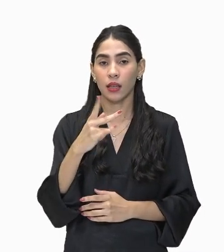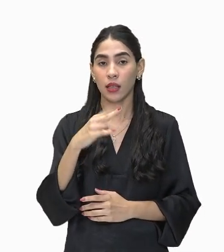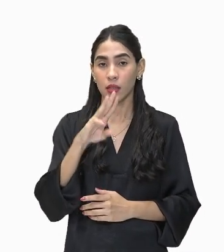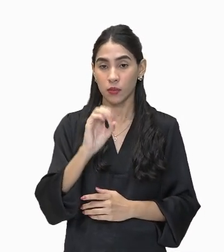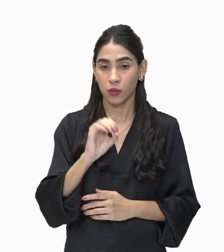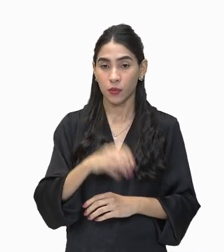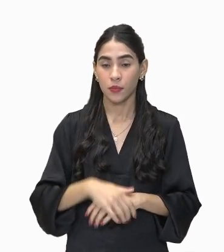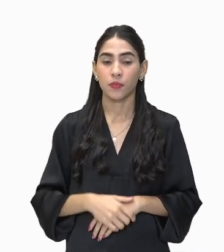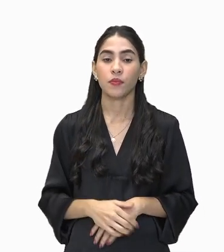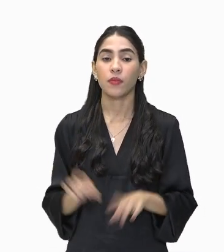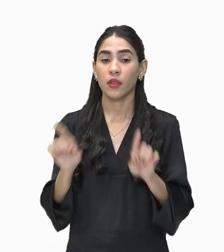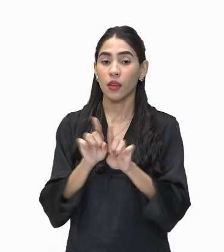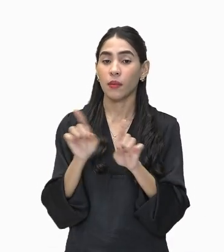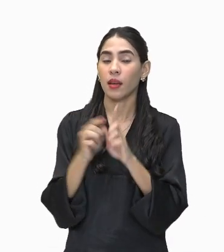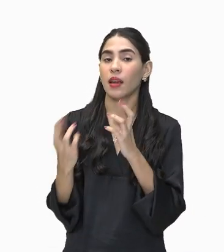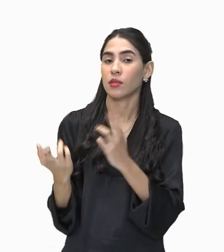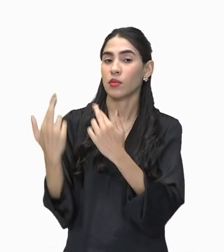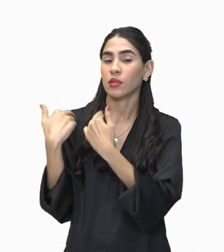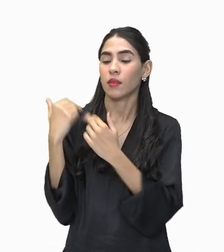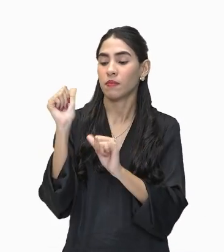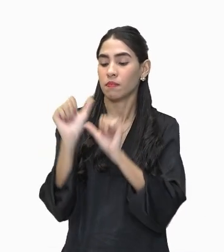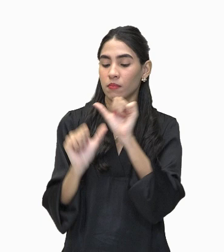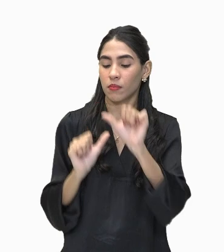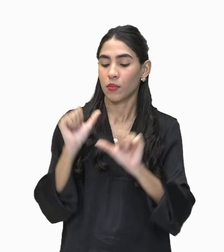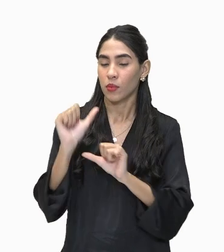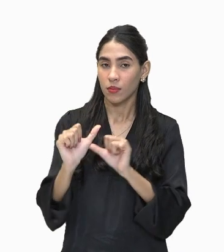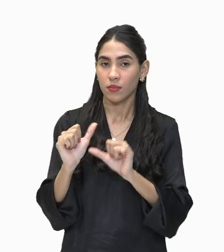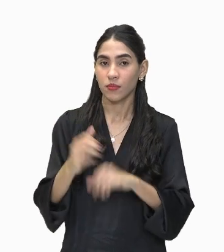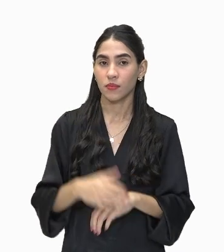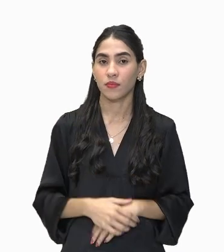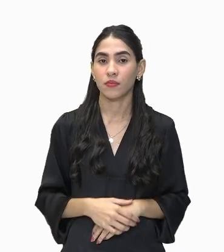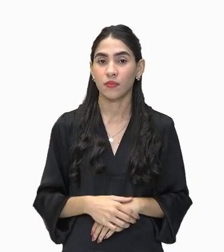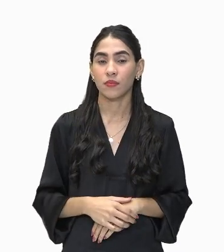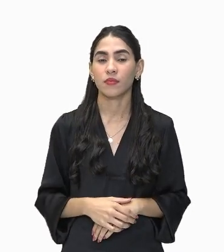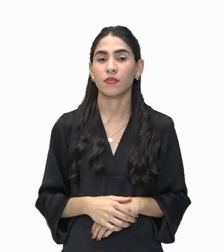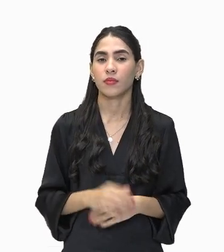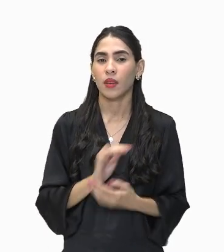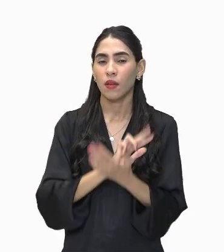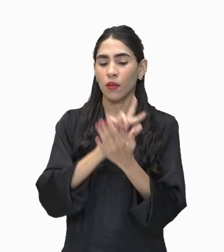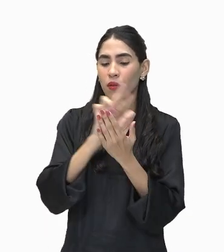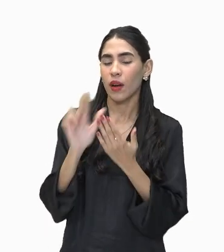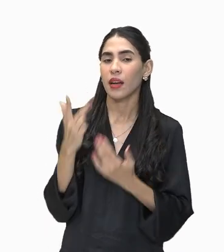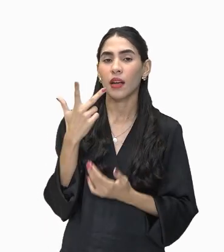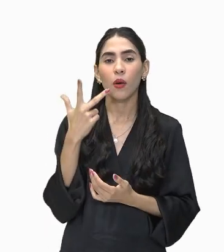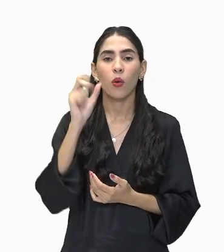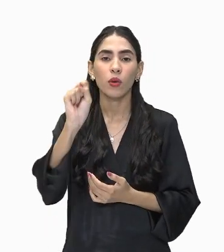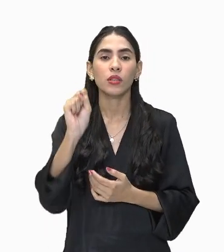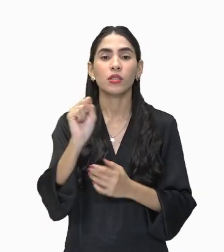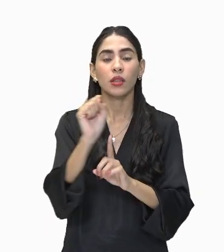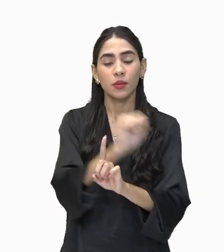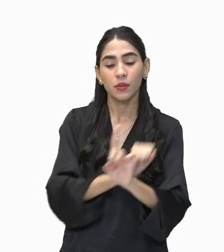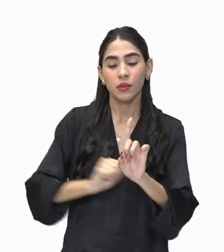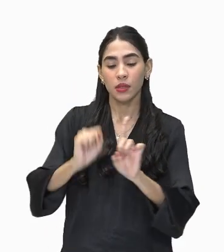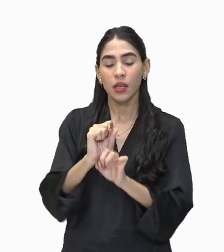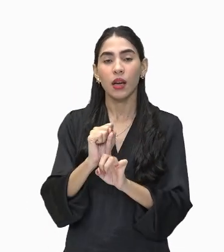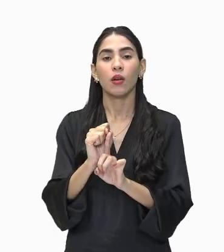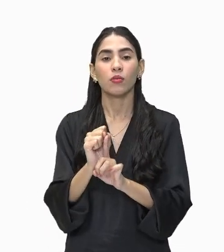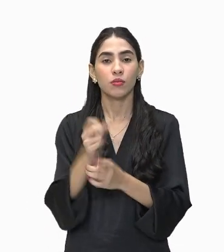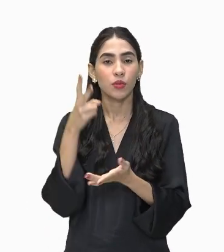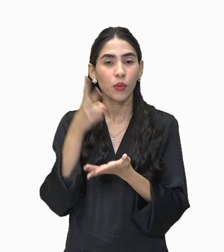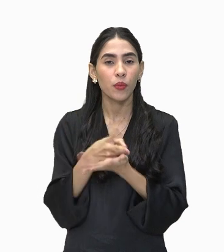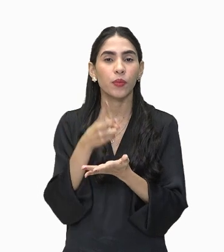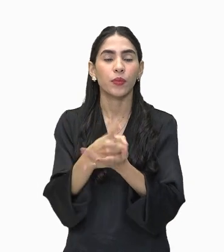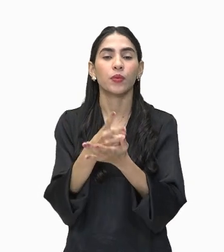Foram também responsáveis por mudanças, por muitas conquistas sociais